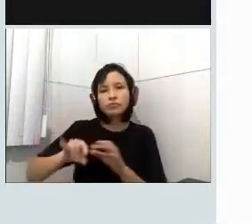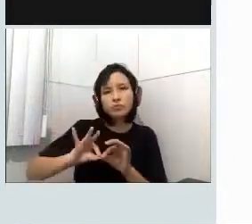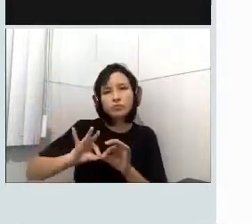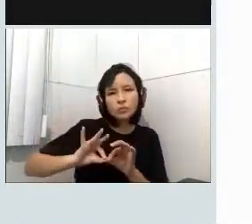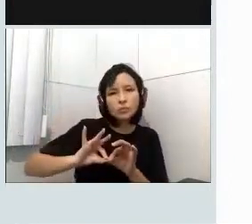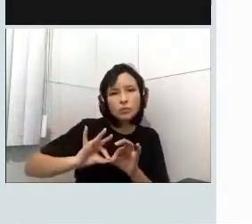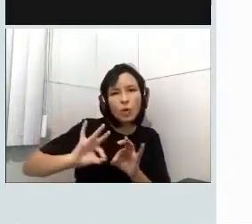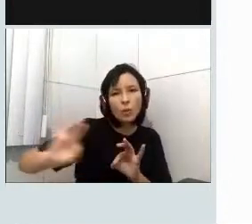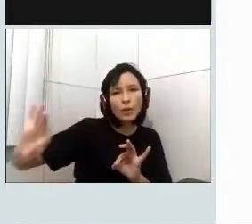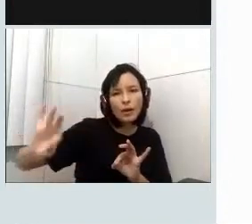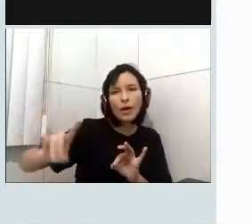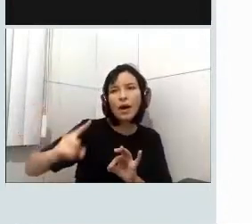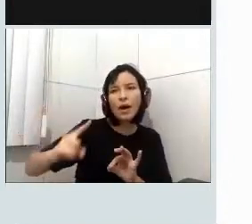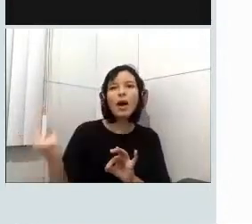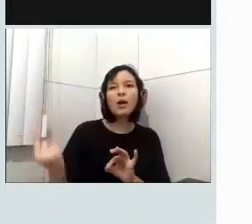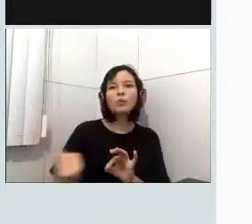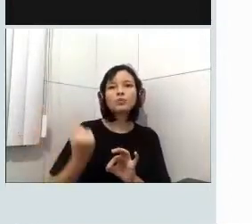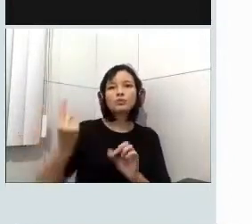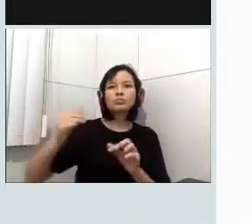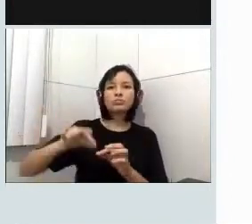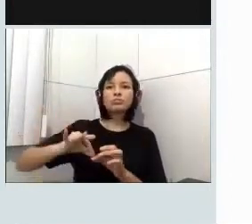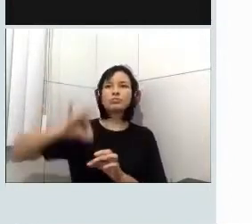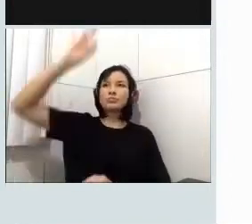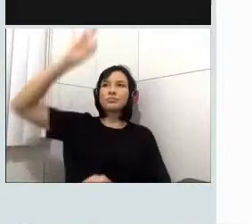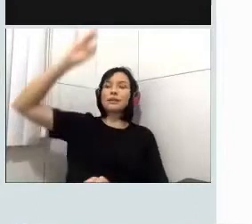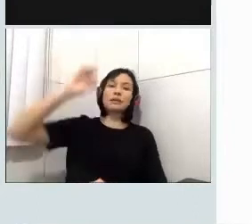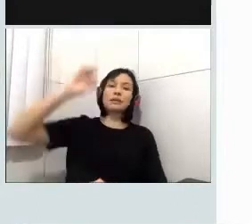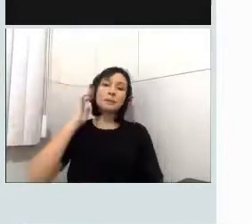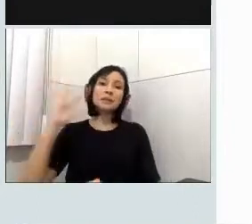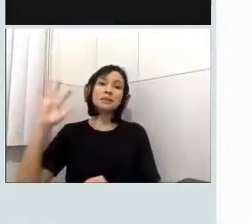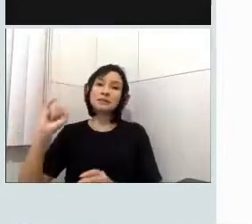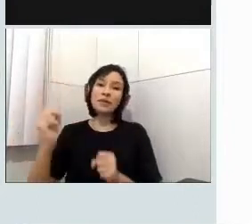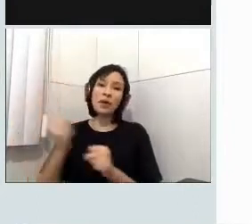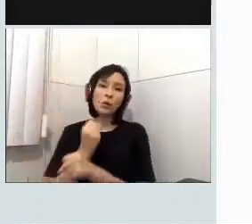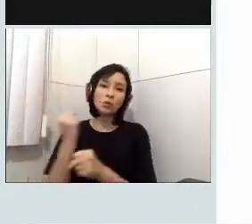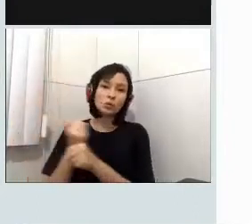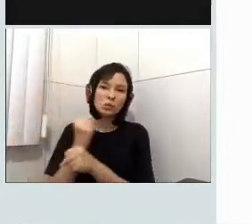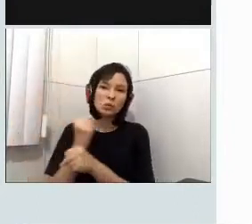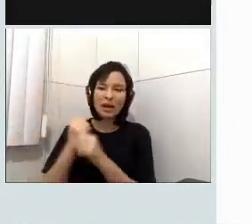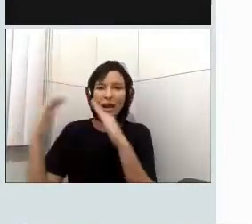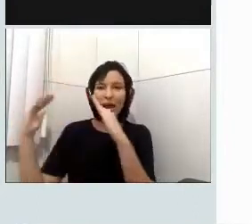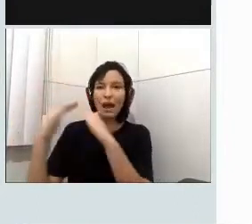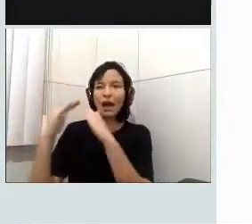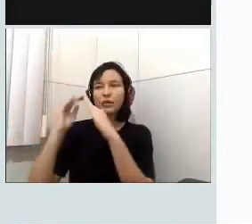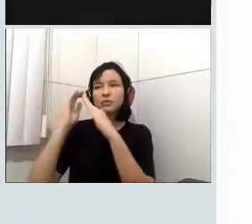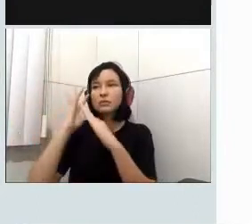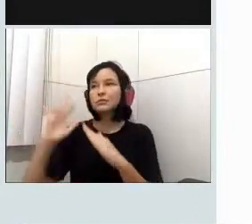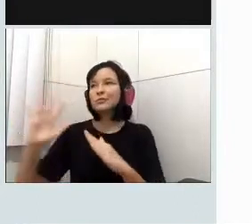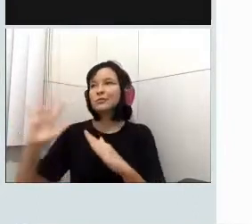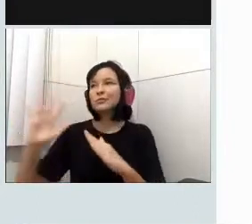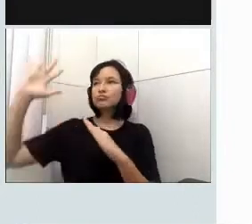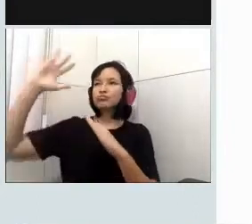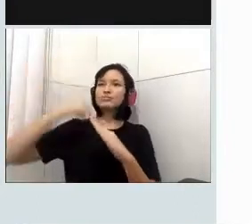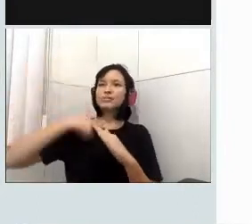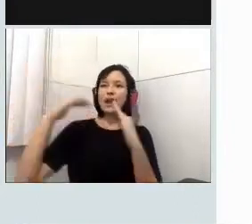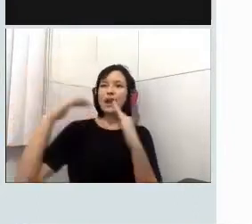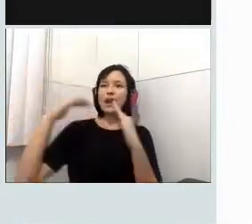gente vai fazer uma casa, imagine que vocês vão construir a casa do sonho de vocês. Aí